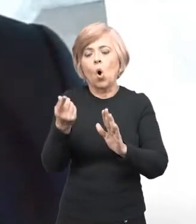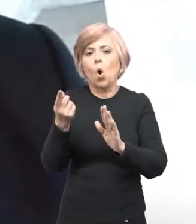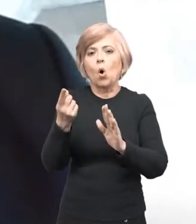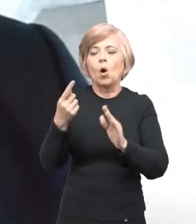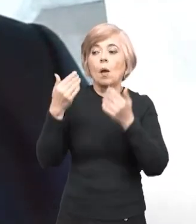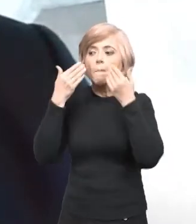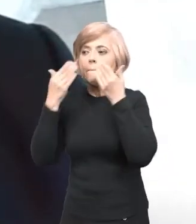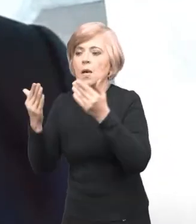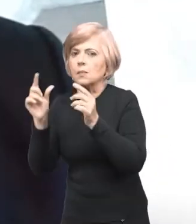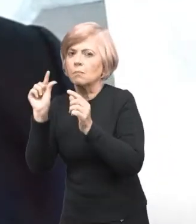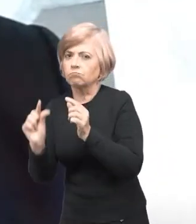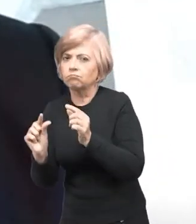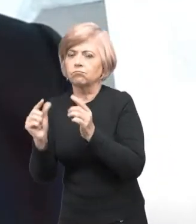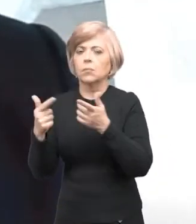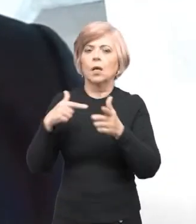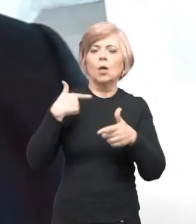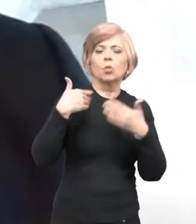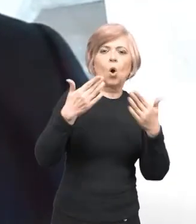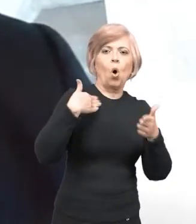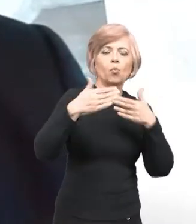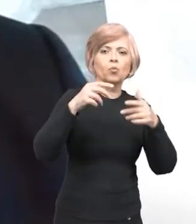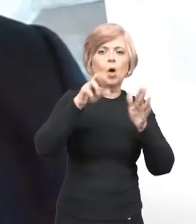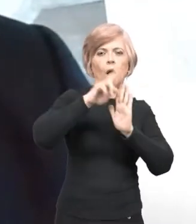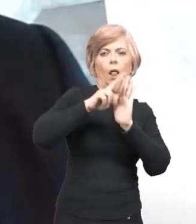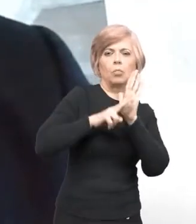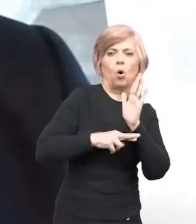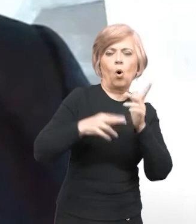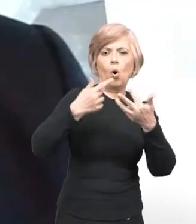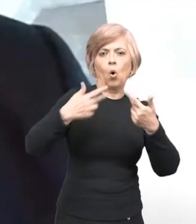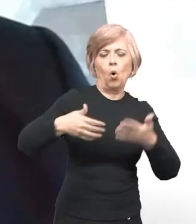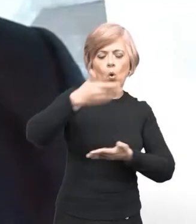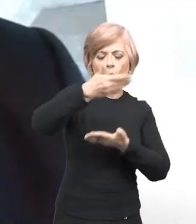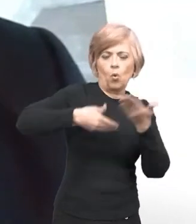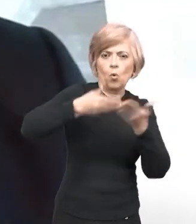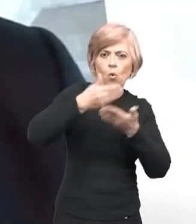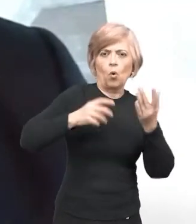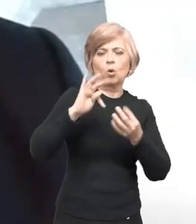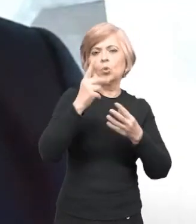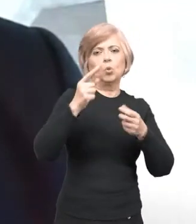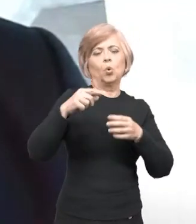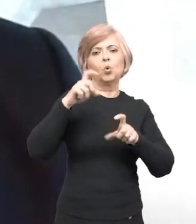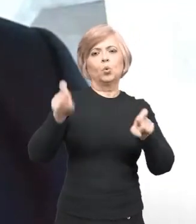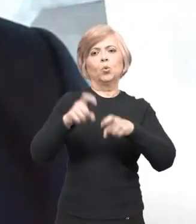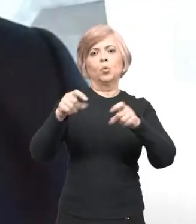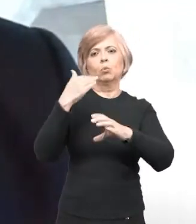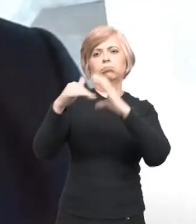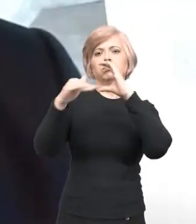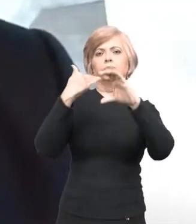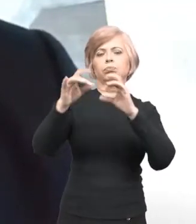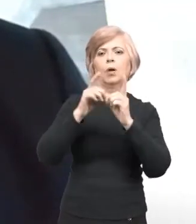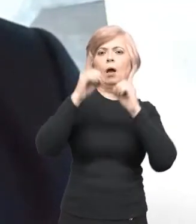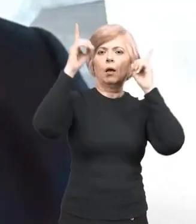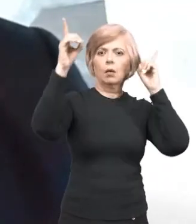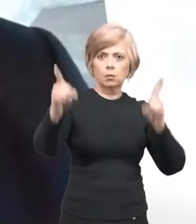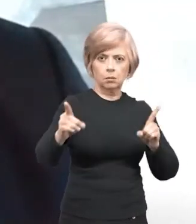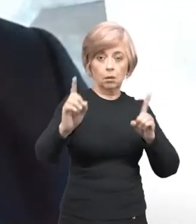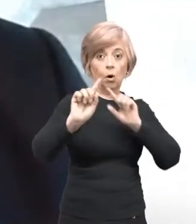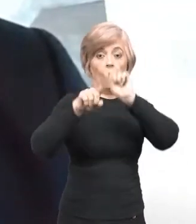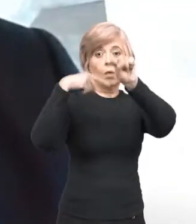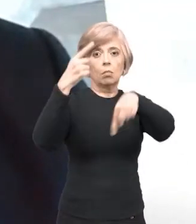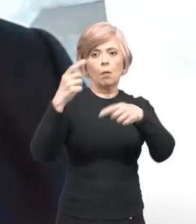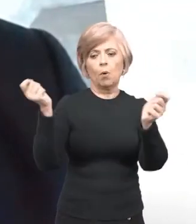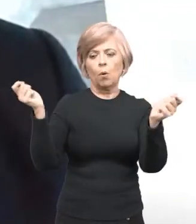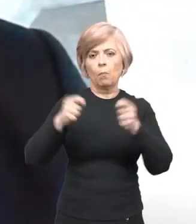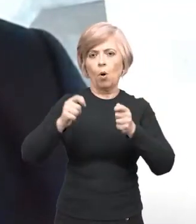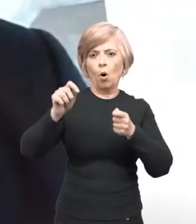que as peças, os relatórios, as análises, elas pudessem se tramitar eletronicamente para que depois pudessem